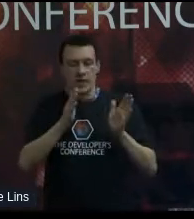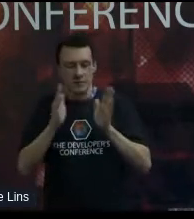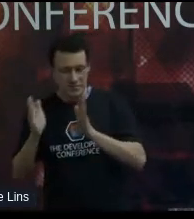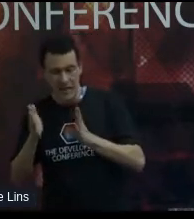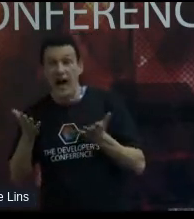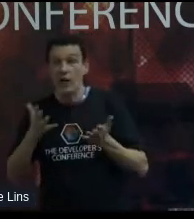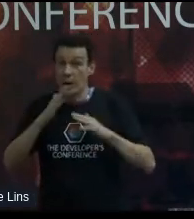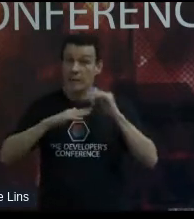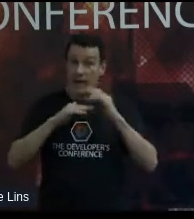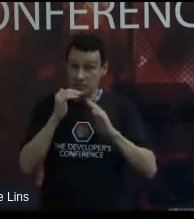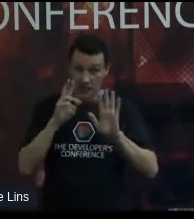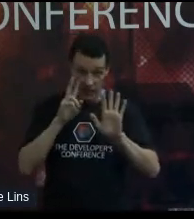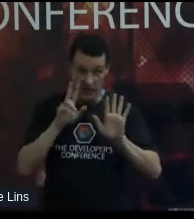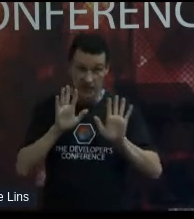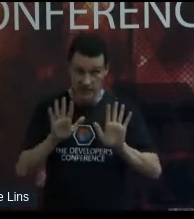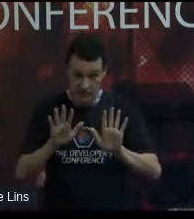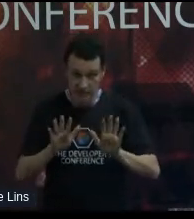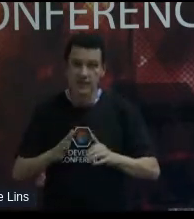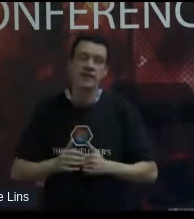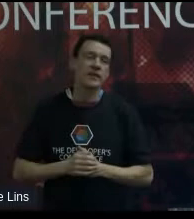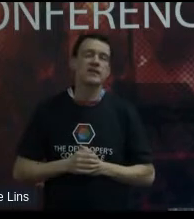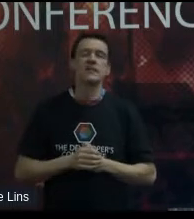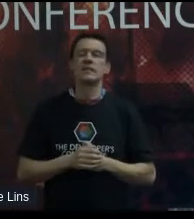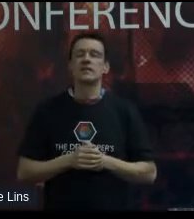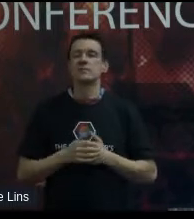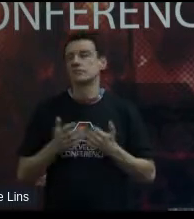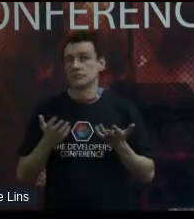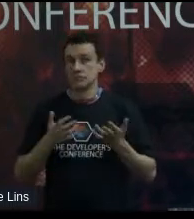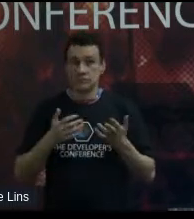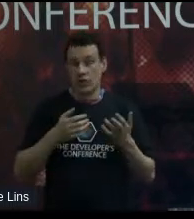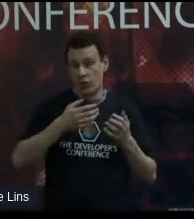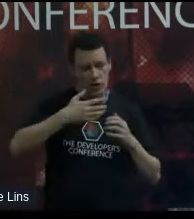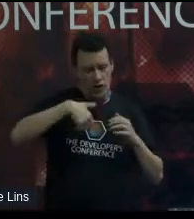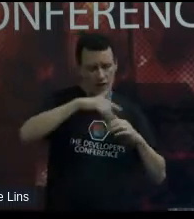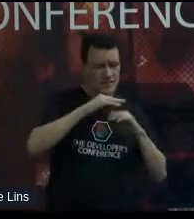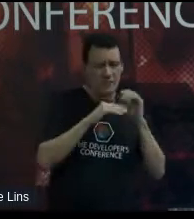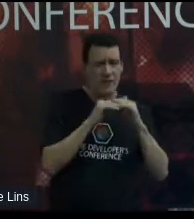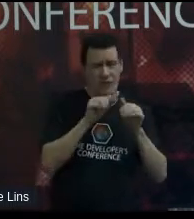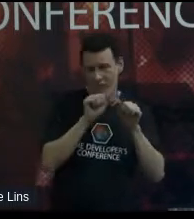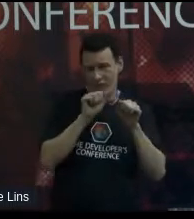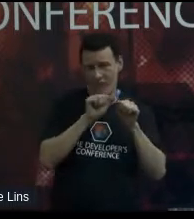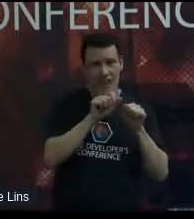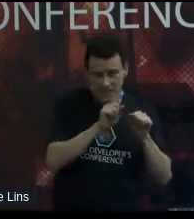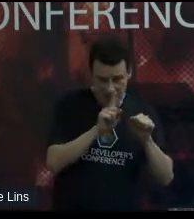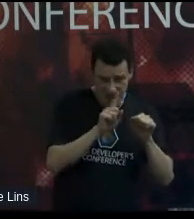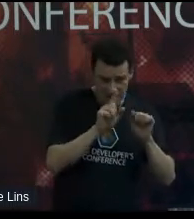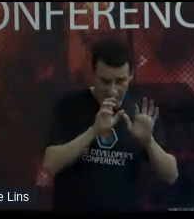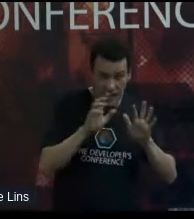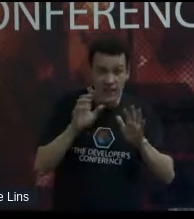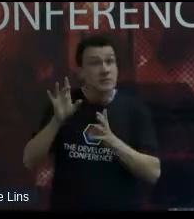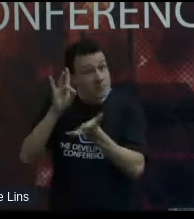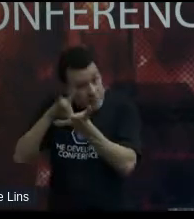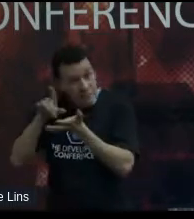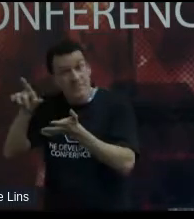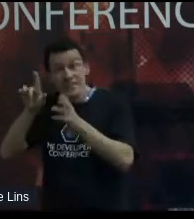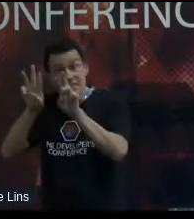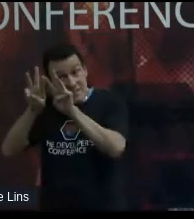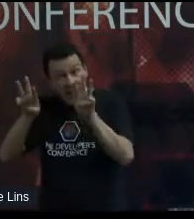um cenário que nós não construímos, foi retirado de um caso real. A gente, né? foi